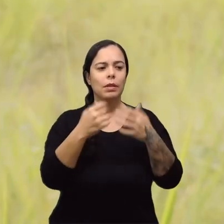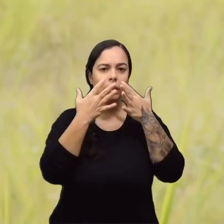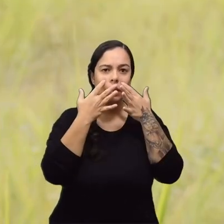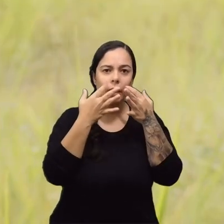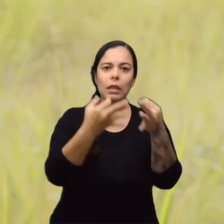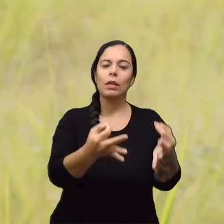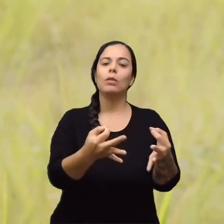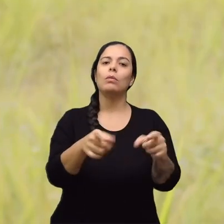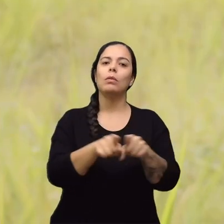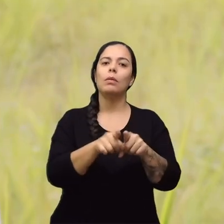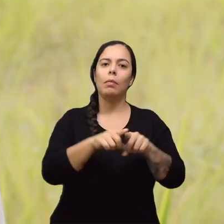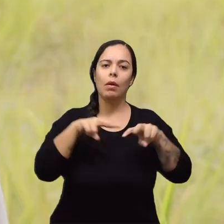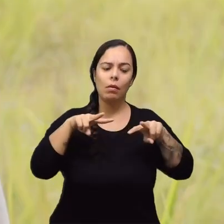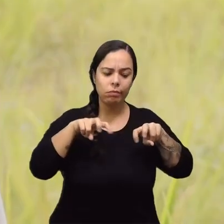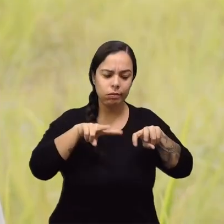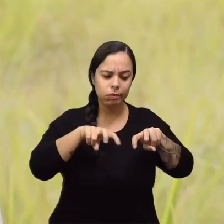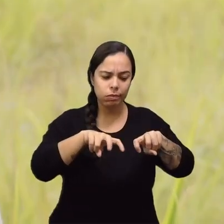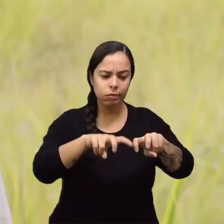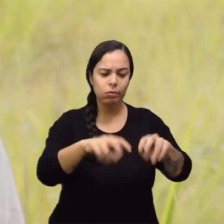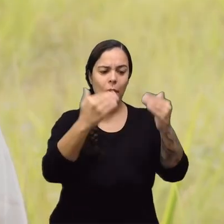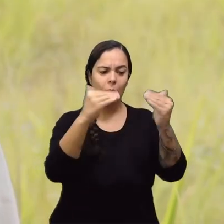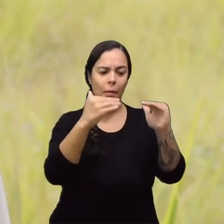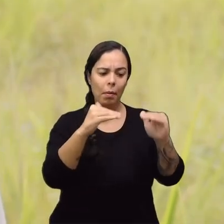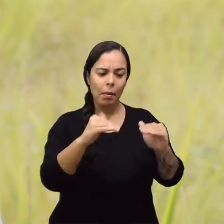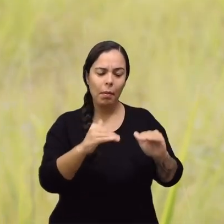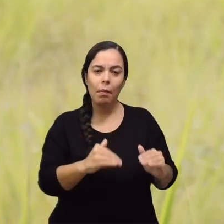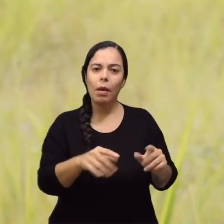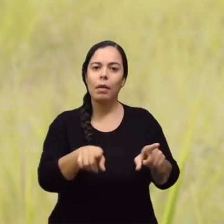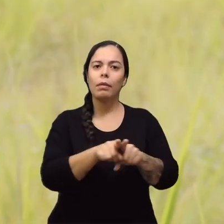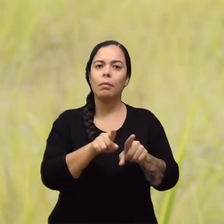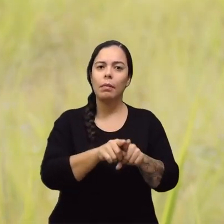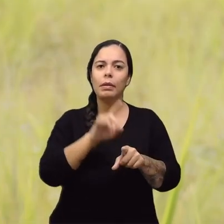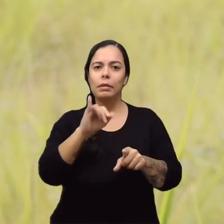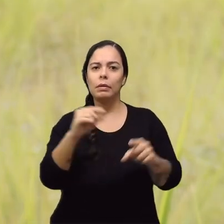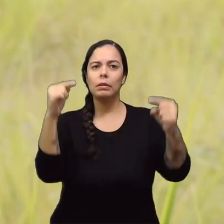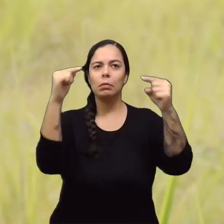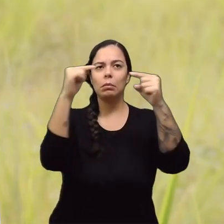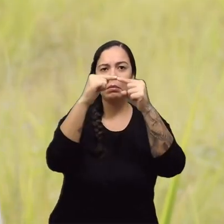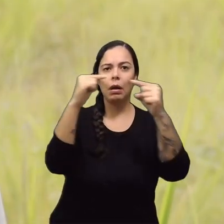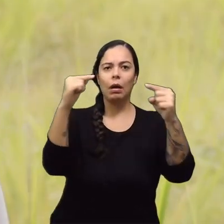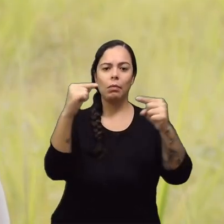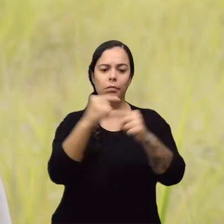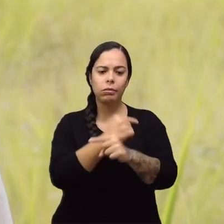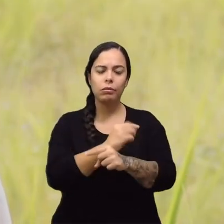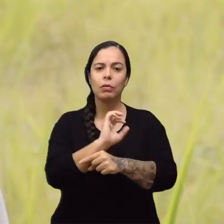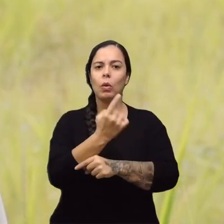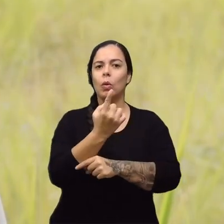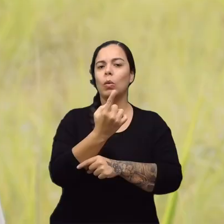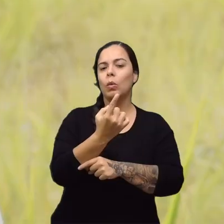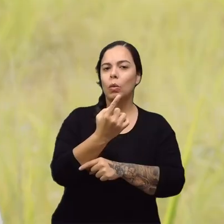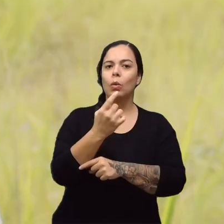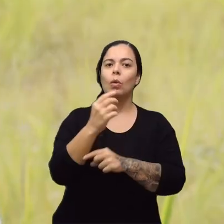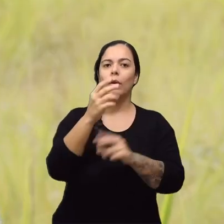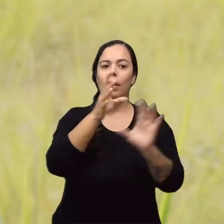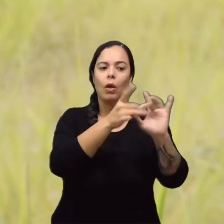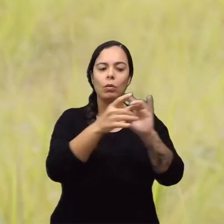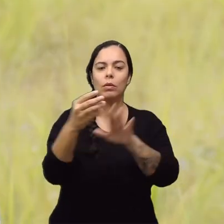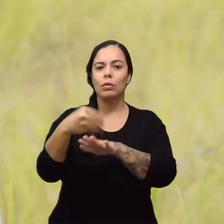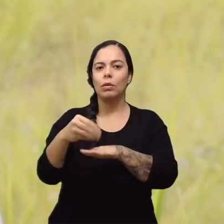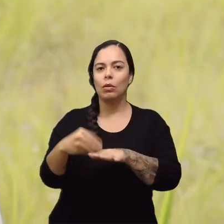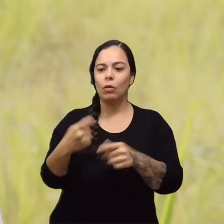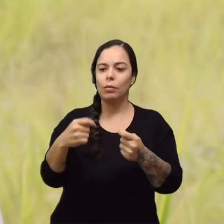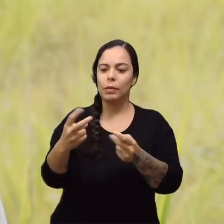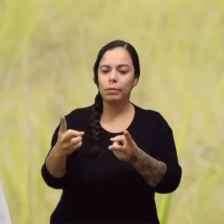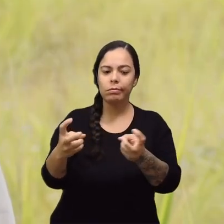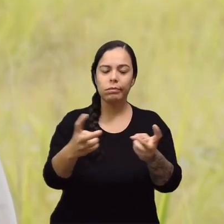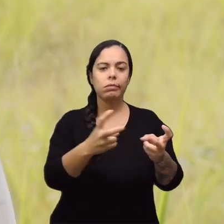camadas estratigráficas, né? Se correspondem ao contexto arqueológico. Então, assim, está